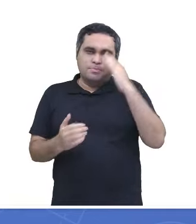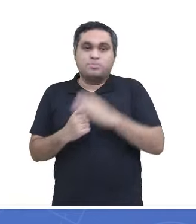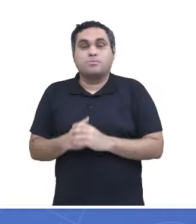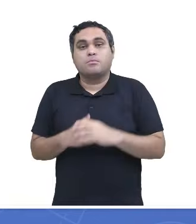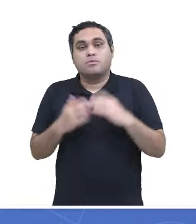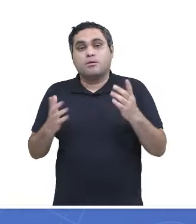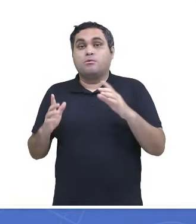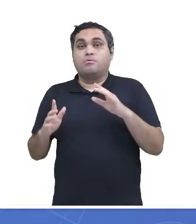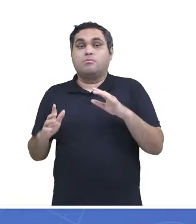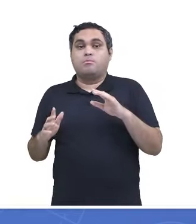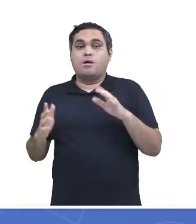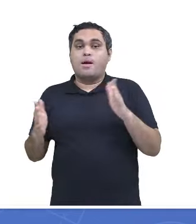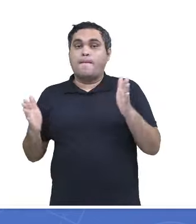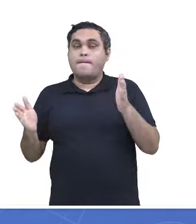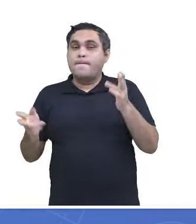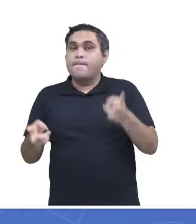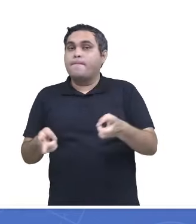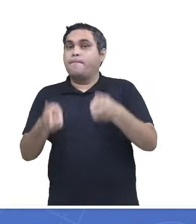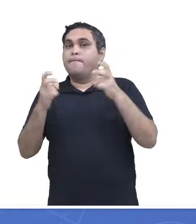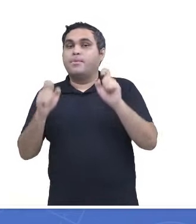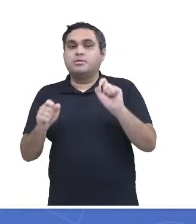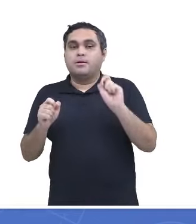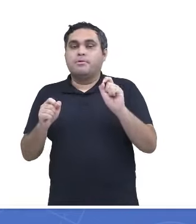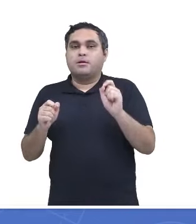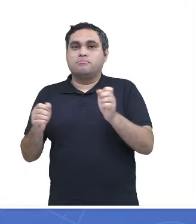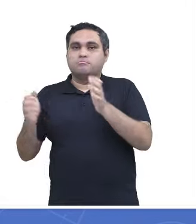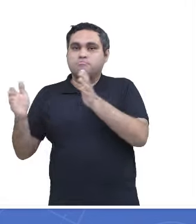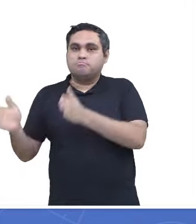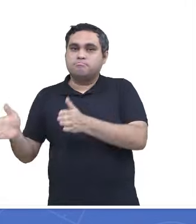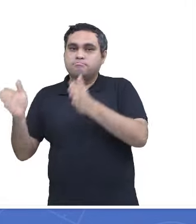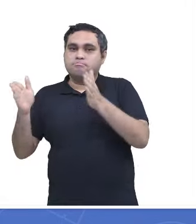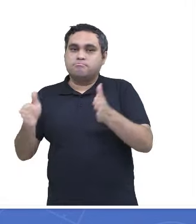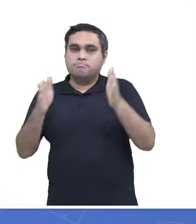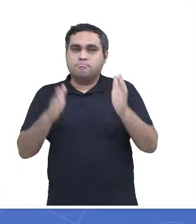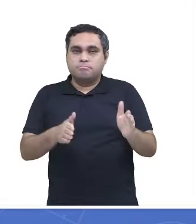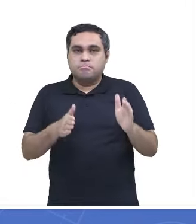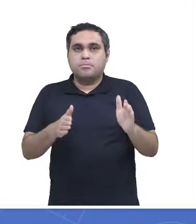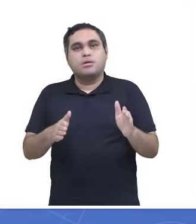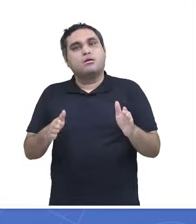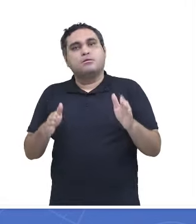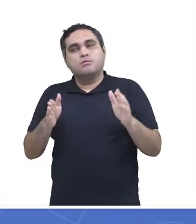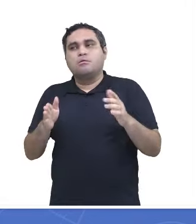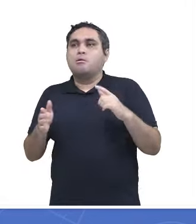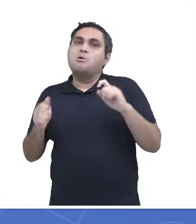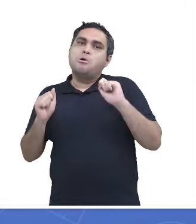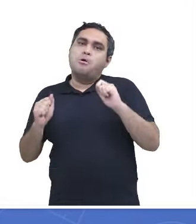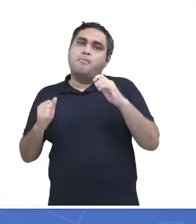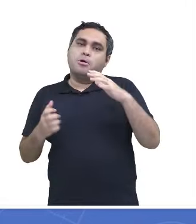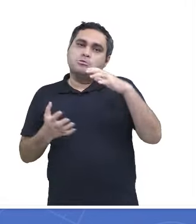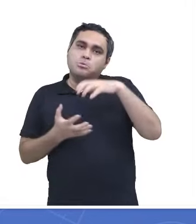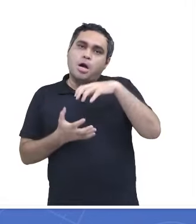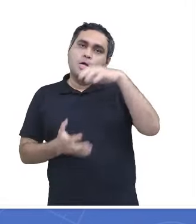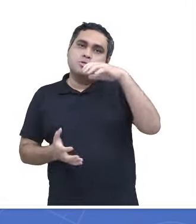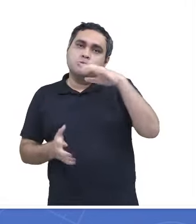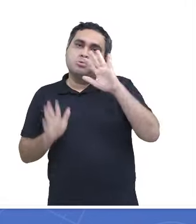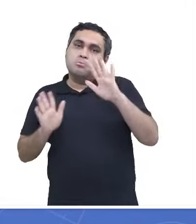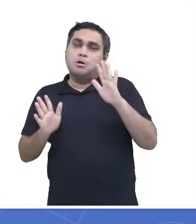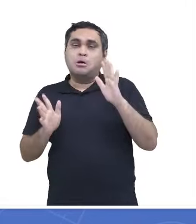para a vida adulta pode estar ocorrendo mesmo na casa dos pais. Você não saiu de casa, mas